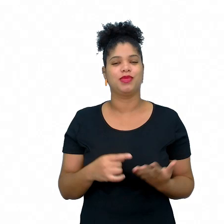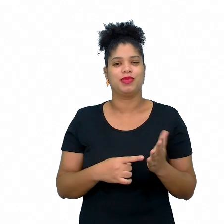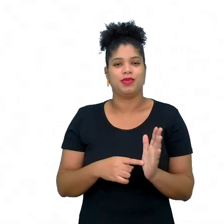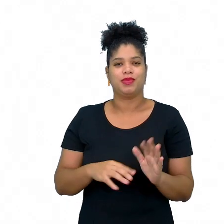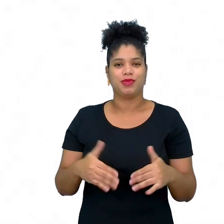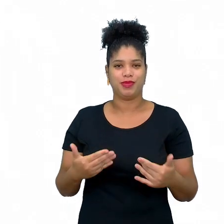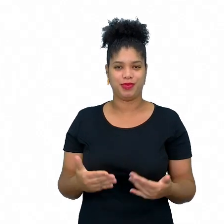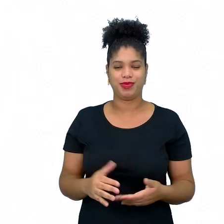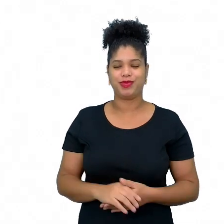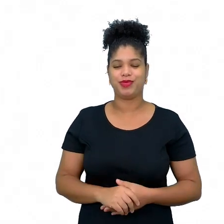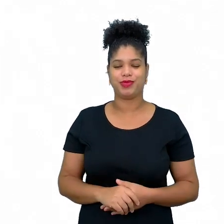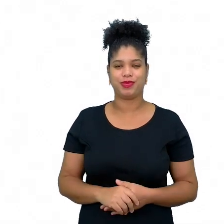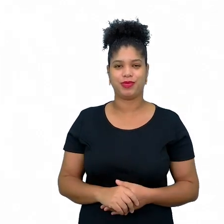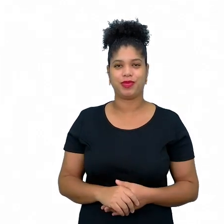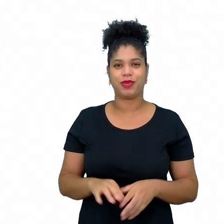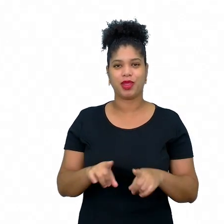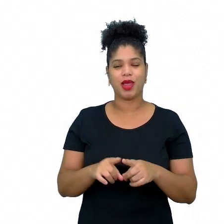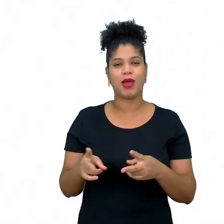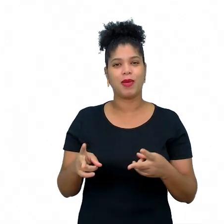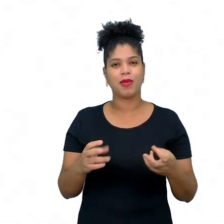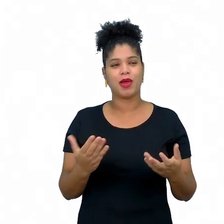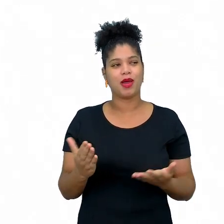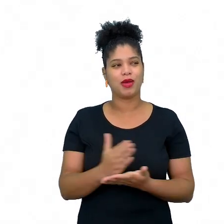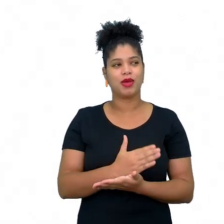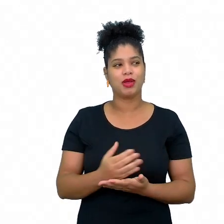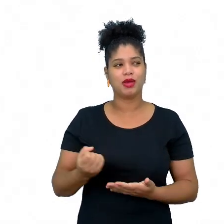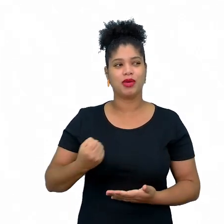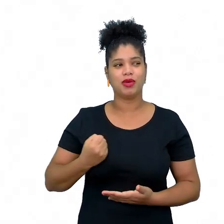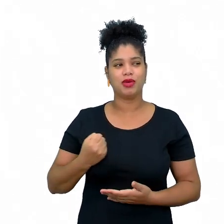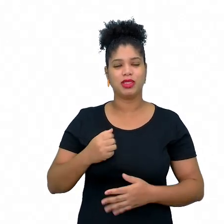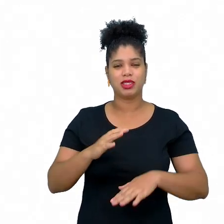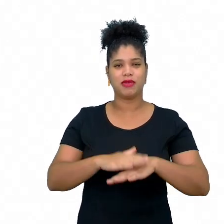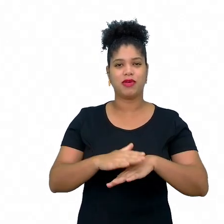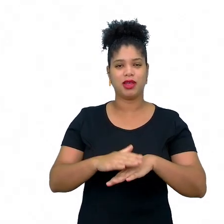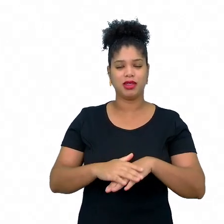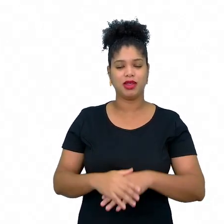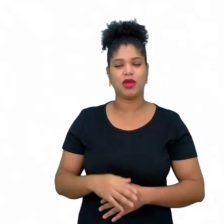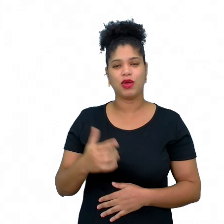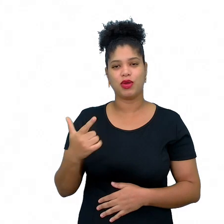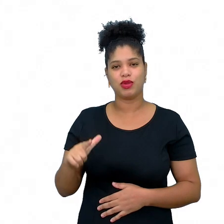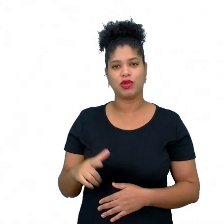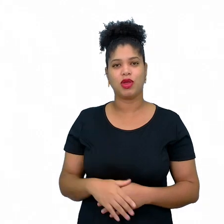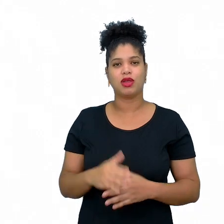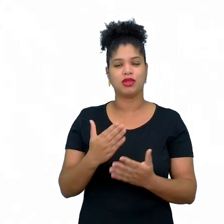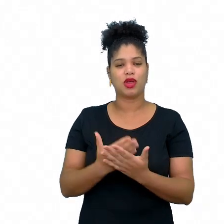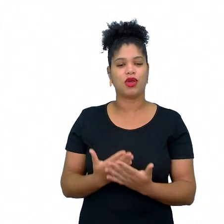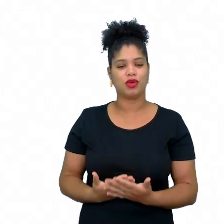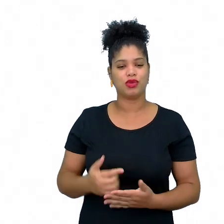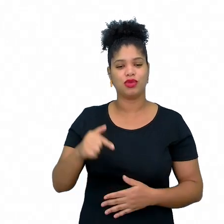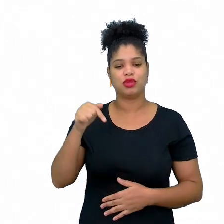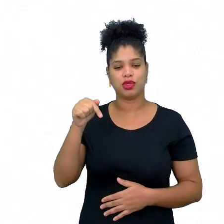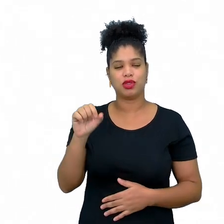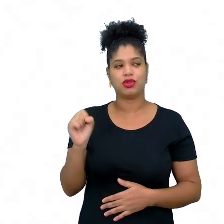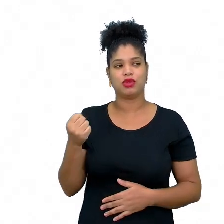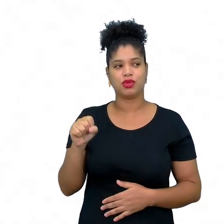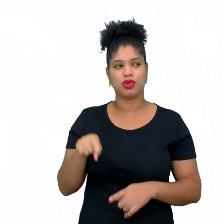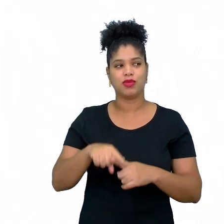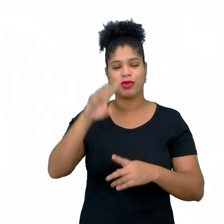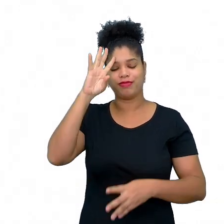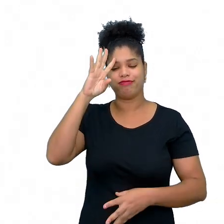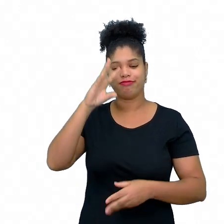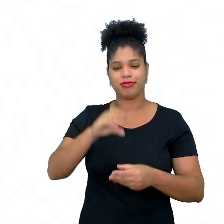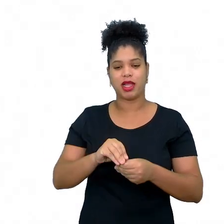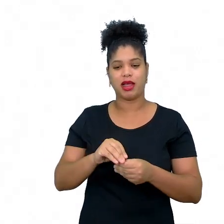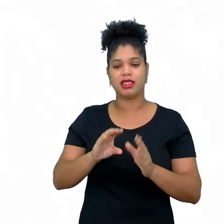aparecem. Né? Localizar números irracionais na reta numérica. Na aula 7 e 8, sistematizando